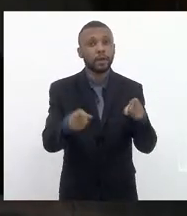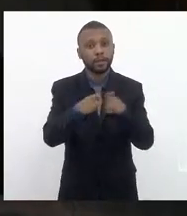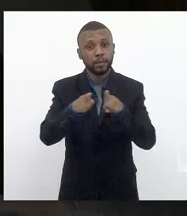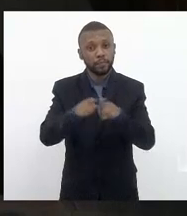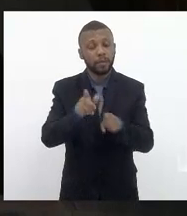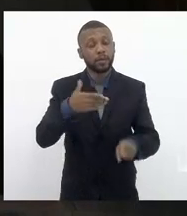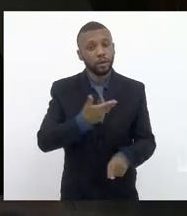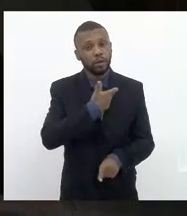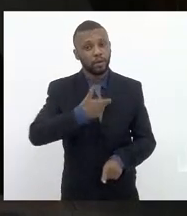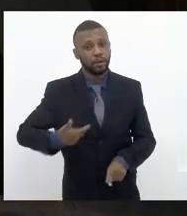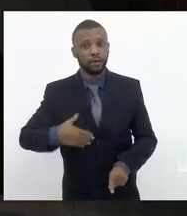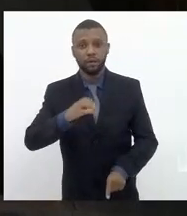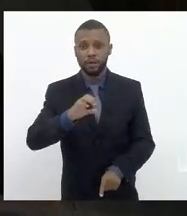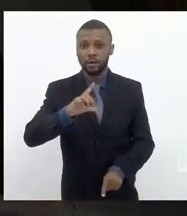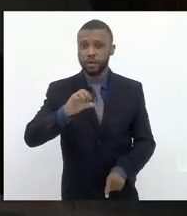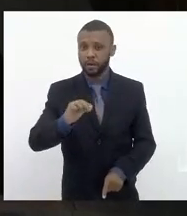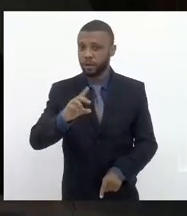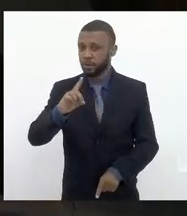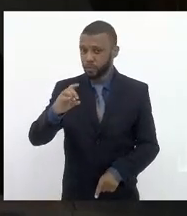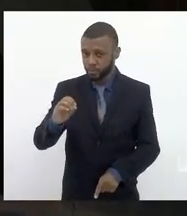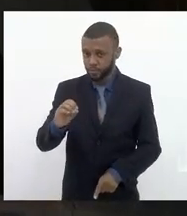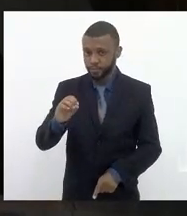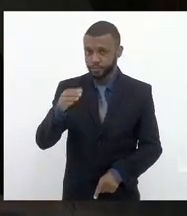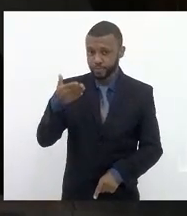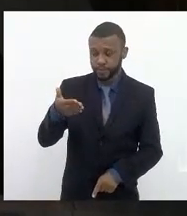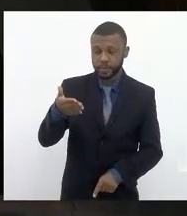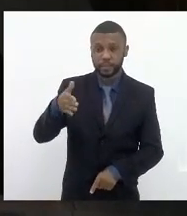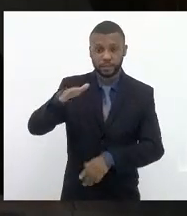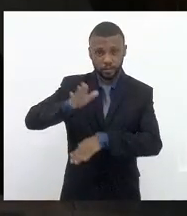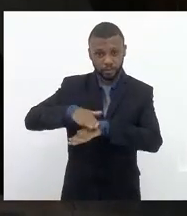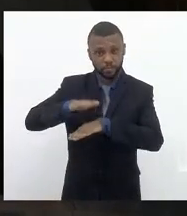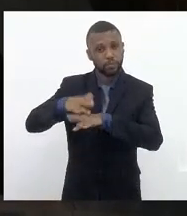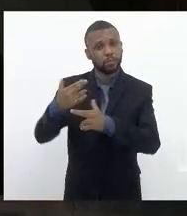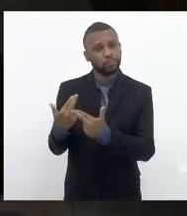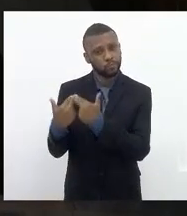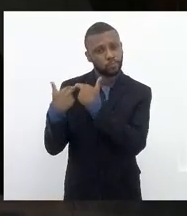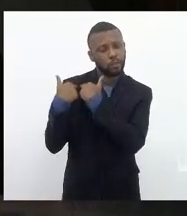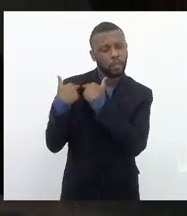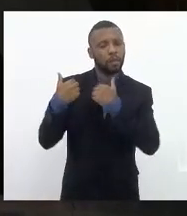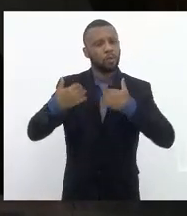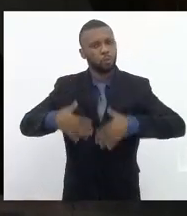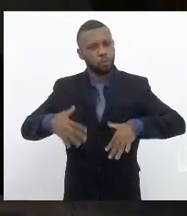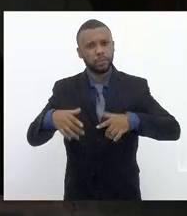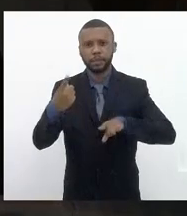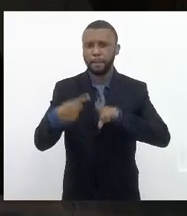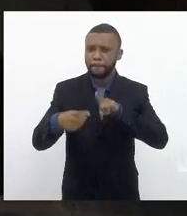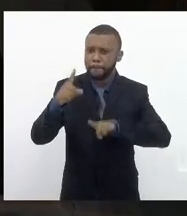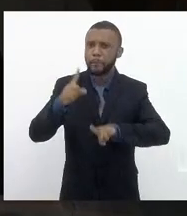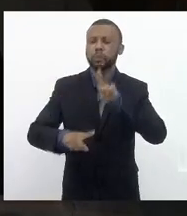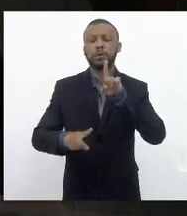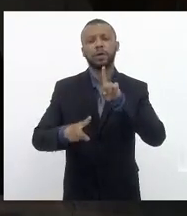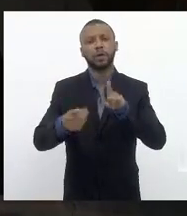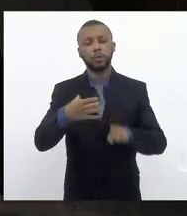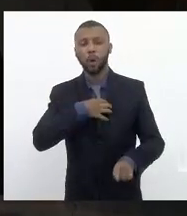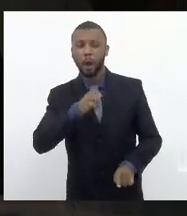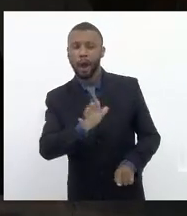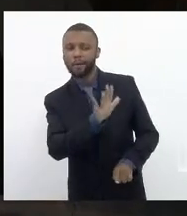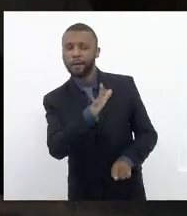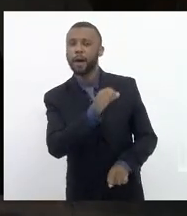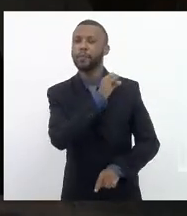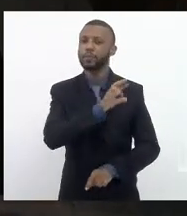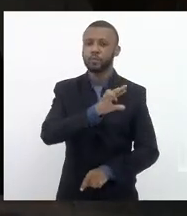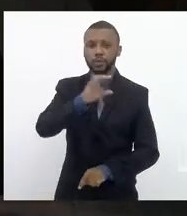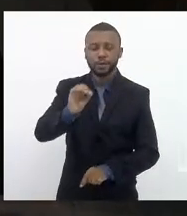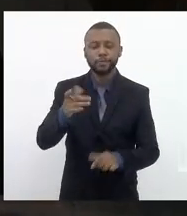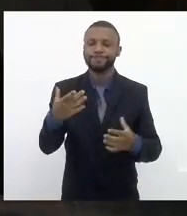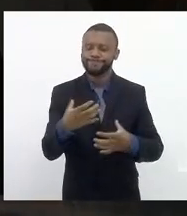governador Cláudio Castro que com muita responsabilidade está mudando a cara do Rio de Janeiro e me alegro